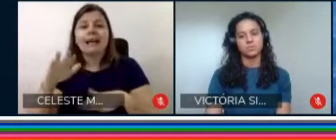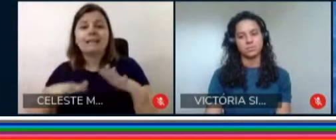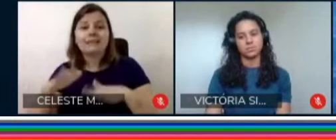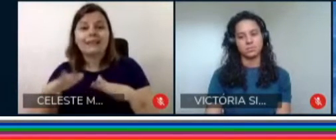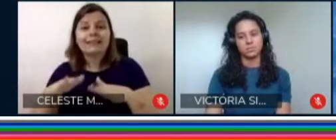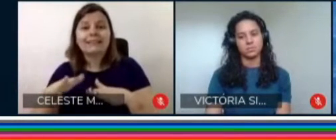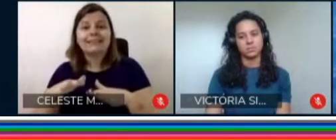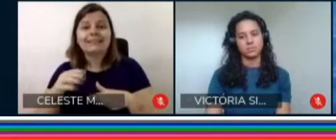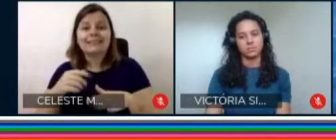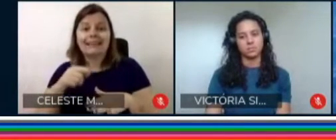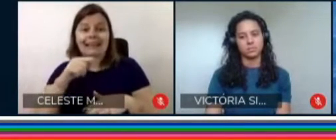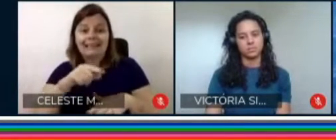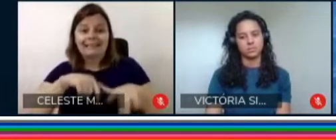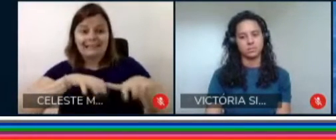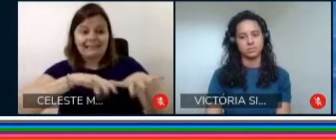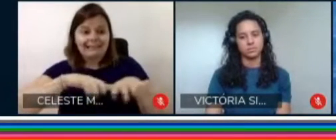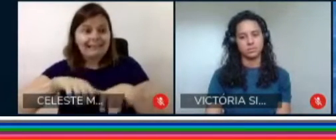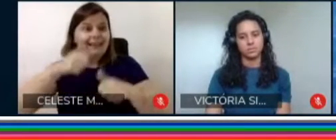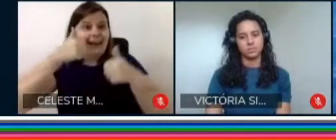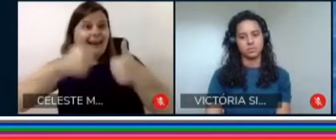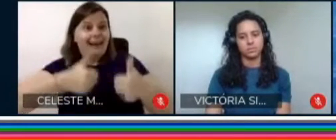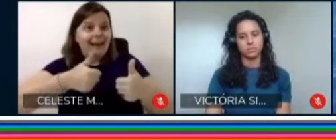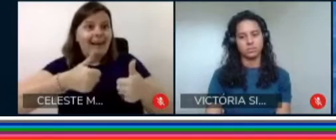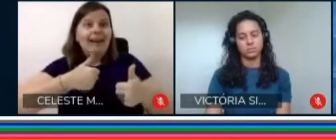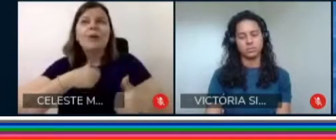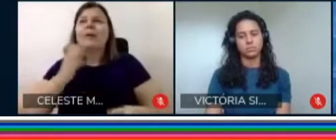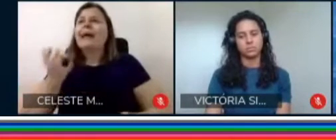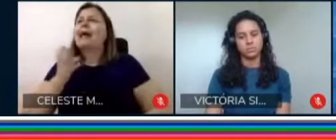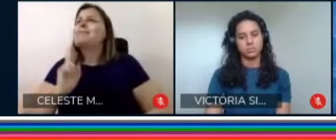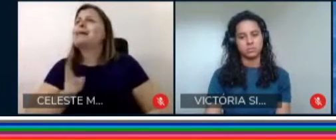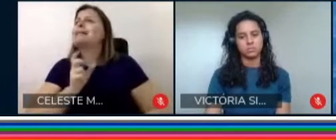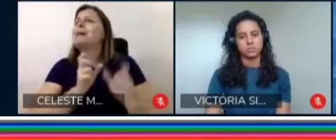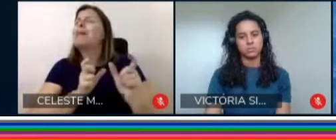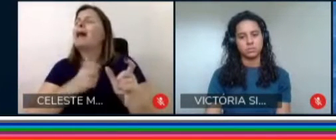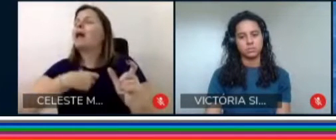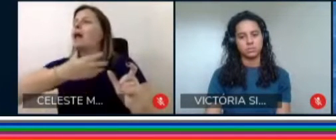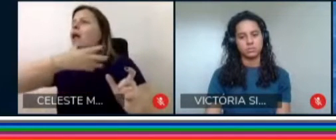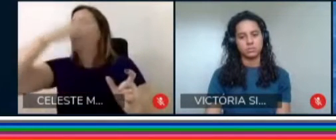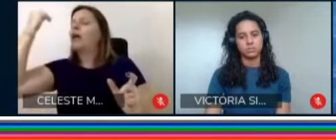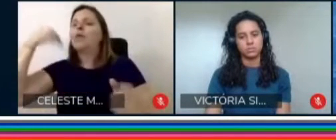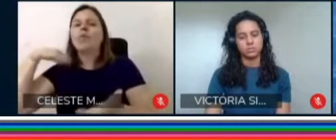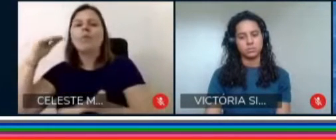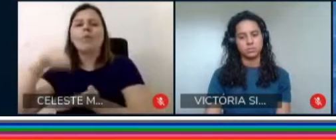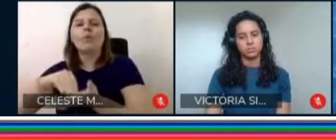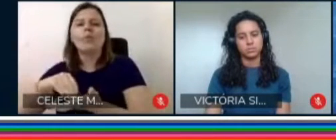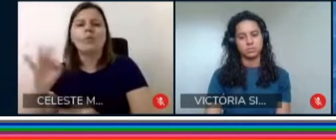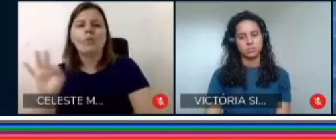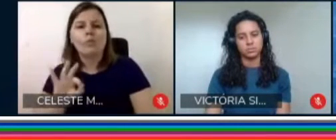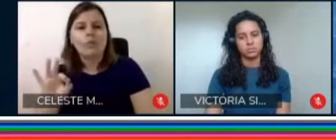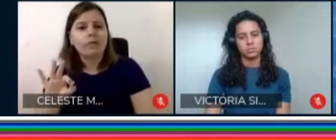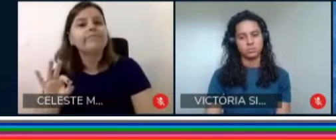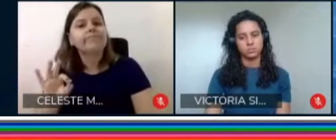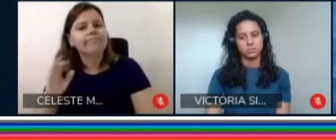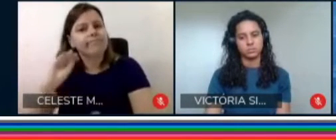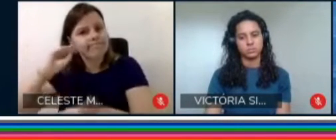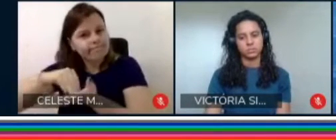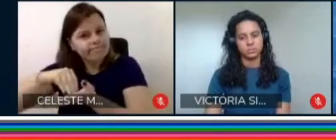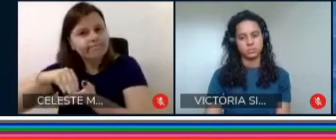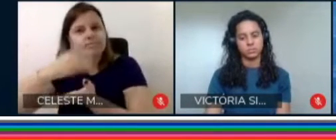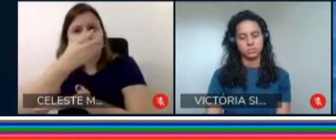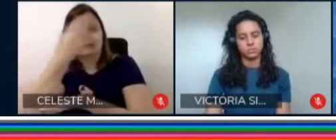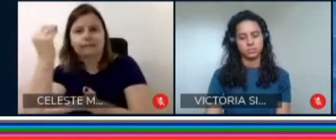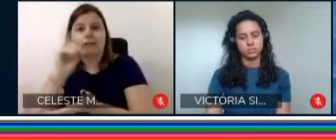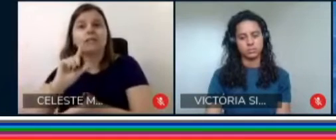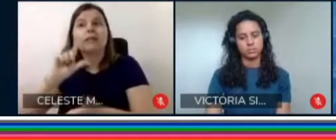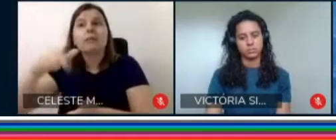base de dados, eu quero usar os mesmos termos e esqueci, então eu perdi, né? E aí eu anoto isso. E